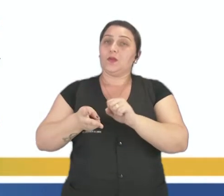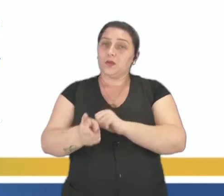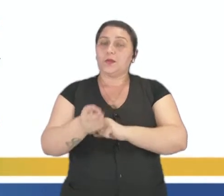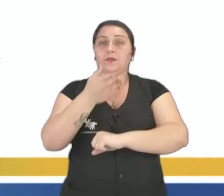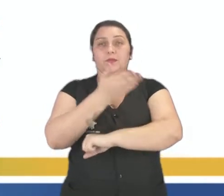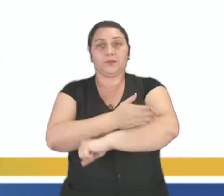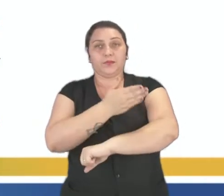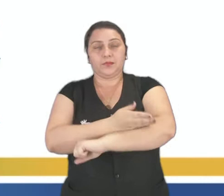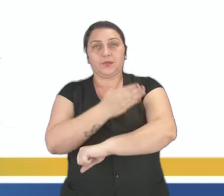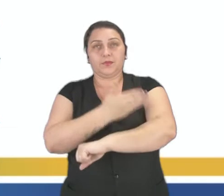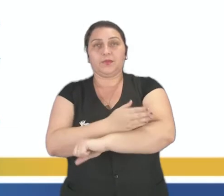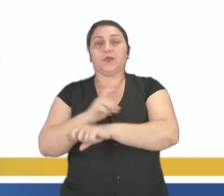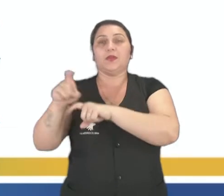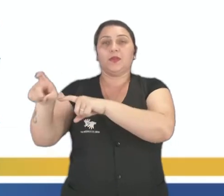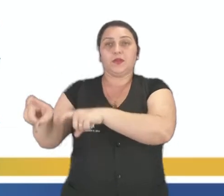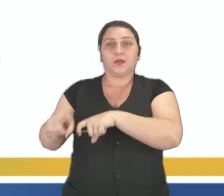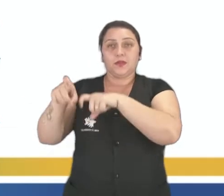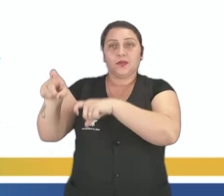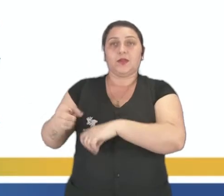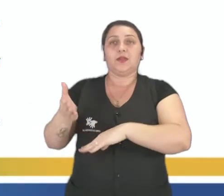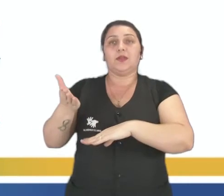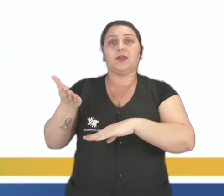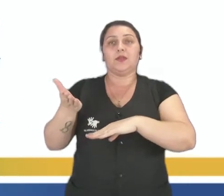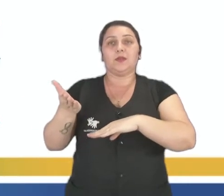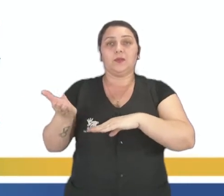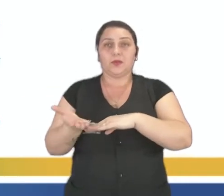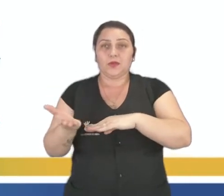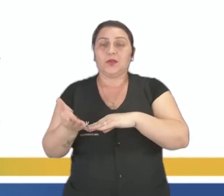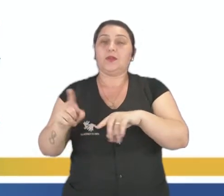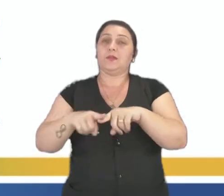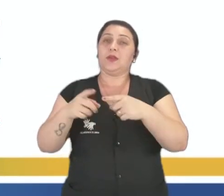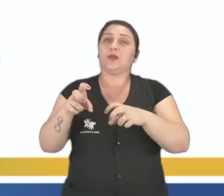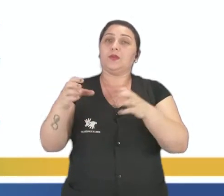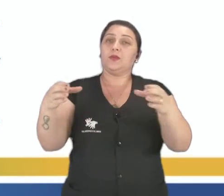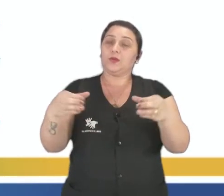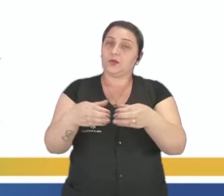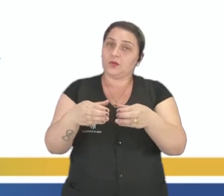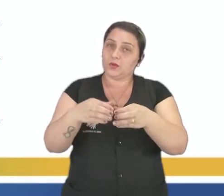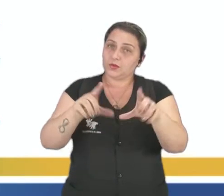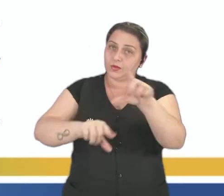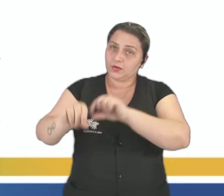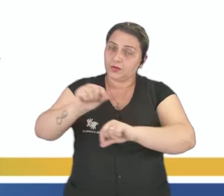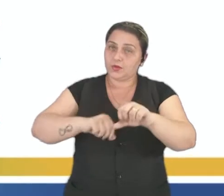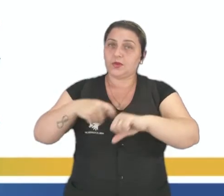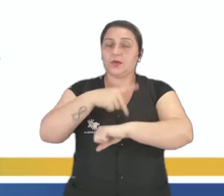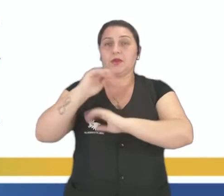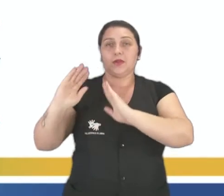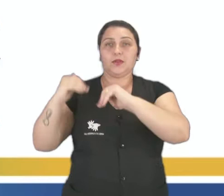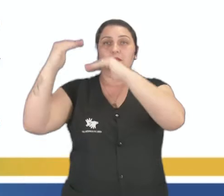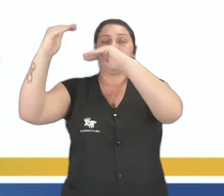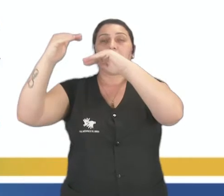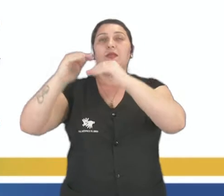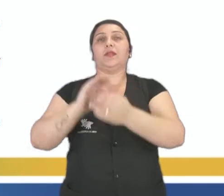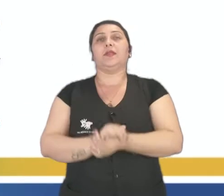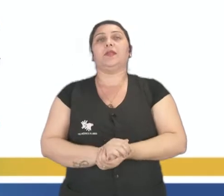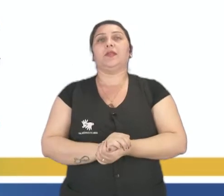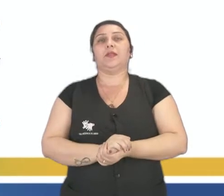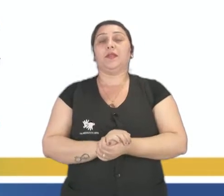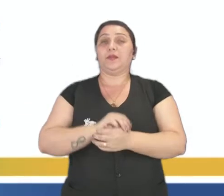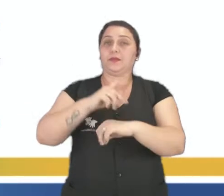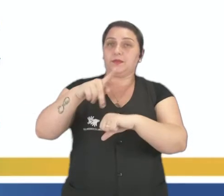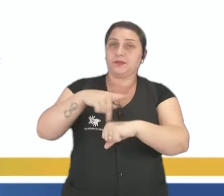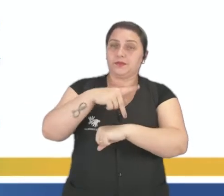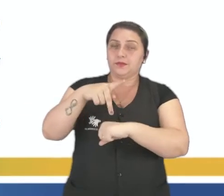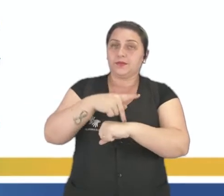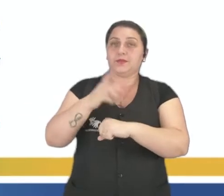pratiquem agricultura moderna, mas é também um grupo seleto de países em desenvolvimento. É mais comum em